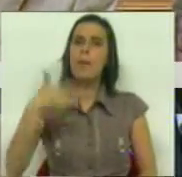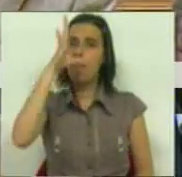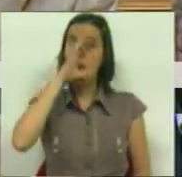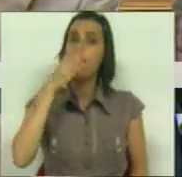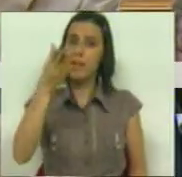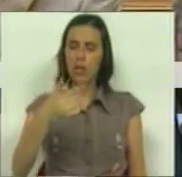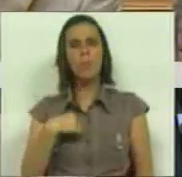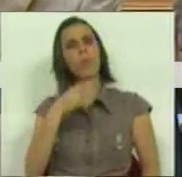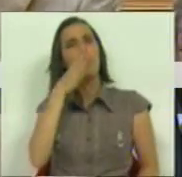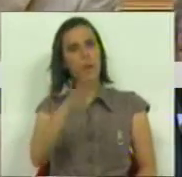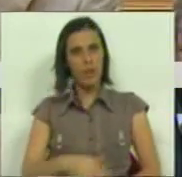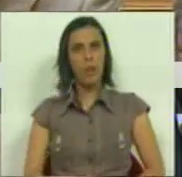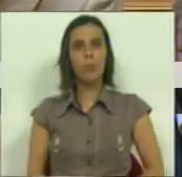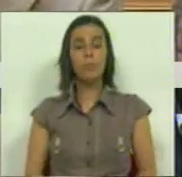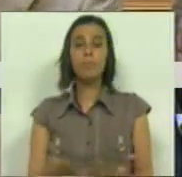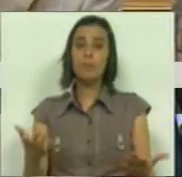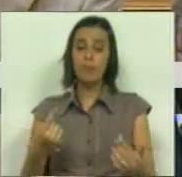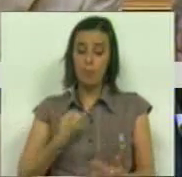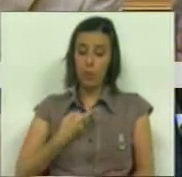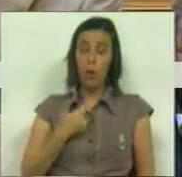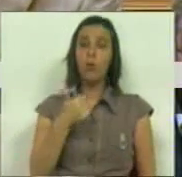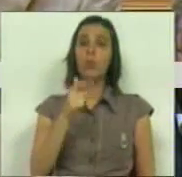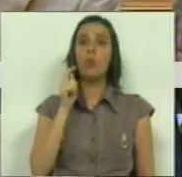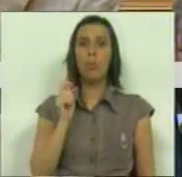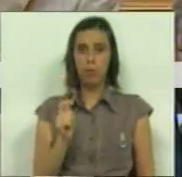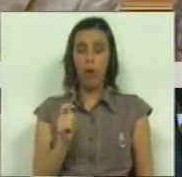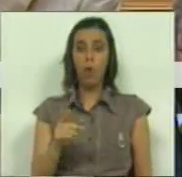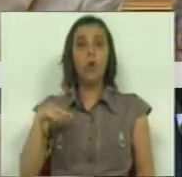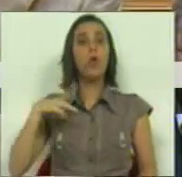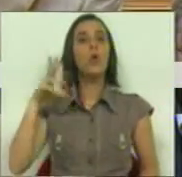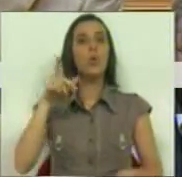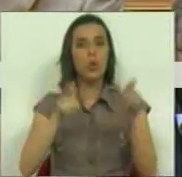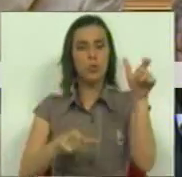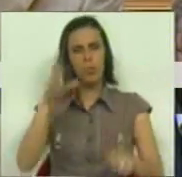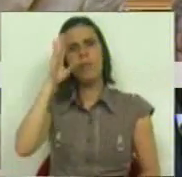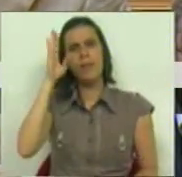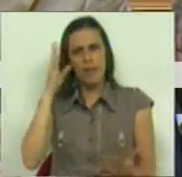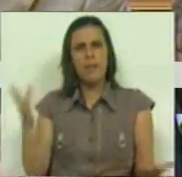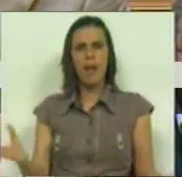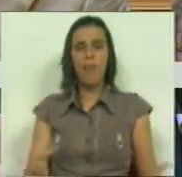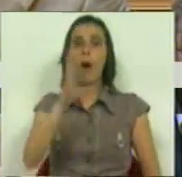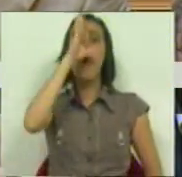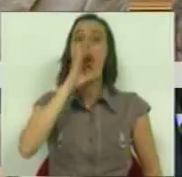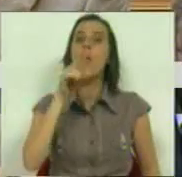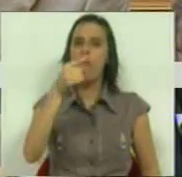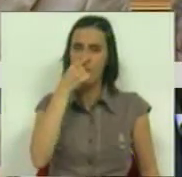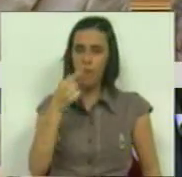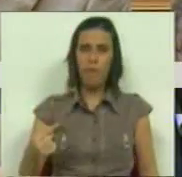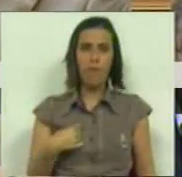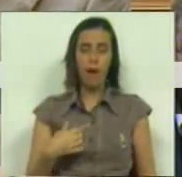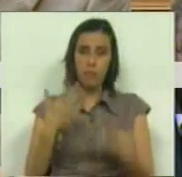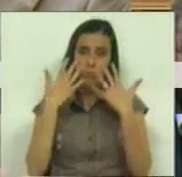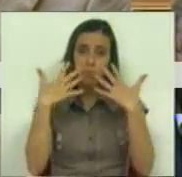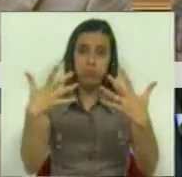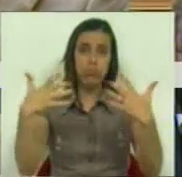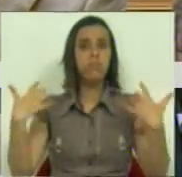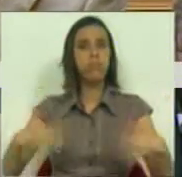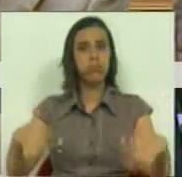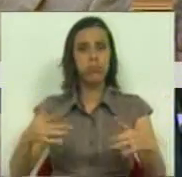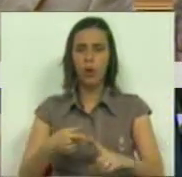Primeiro-Ministro, eu digo-lhe, em nome do Bloco de Esquerda, o que os portugueses já sabem. Um Governo que falhou